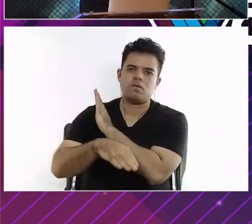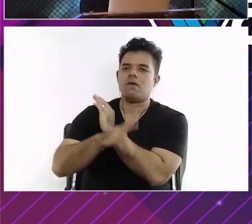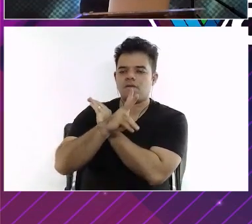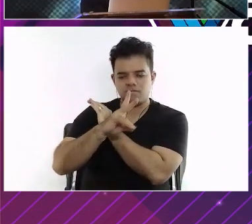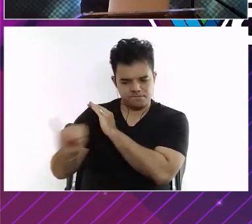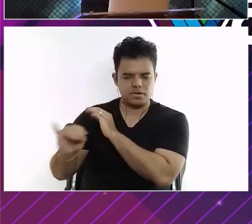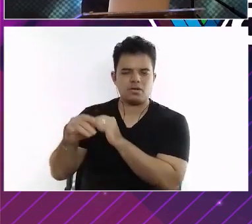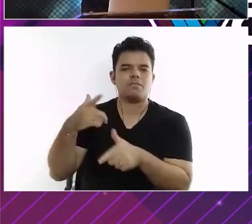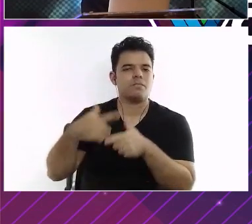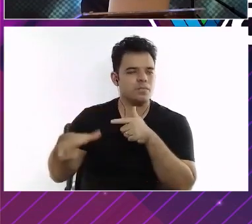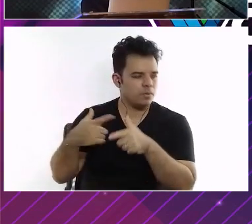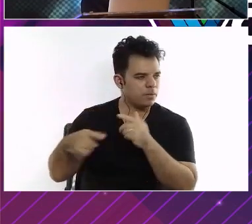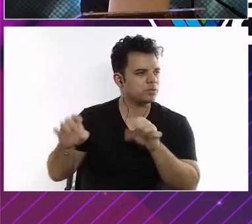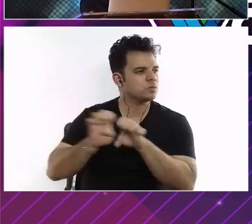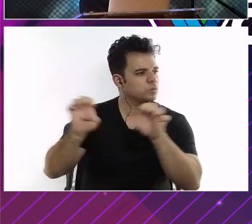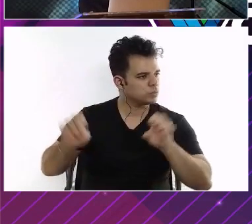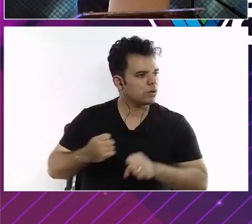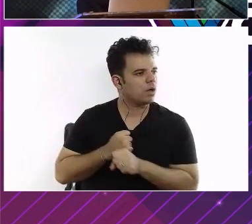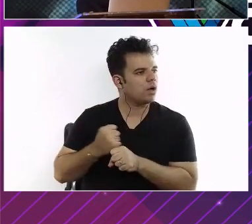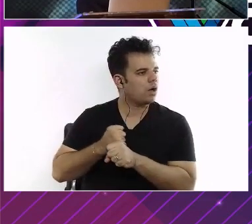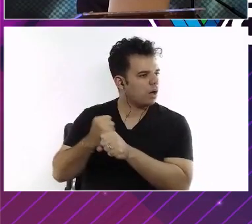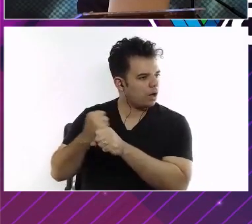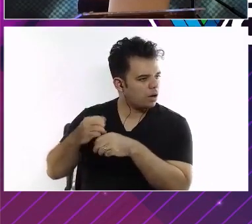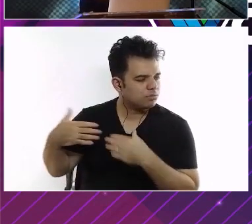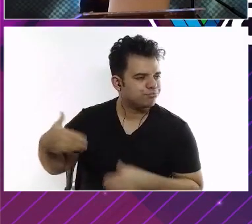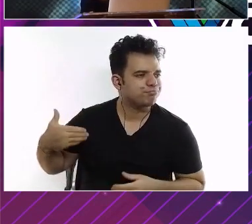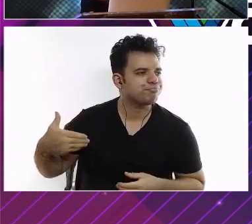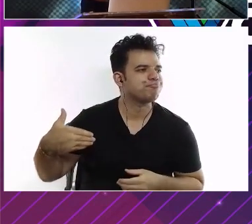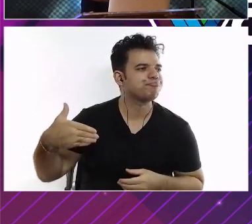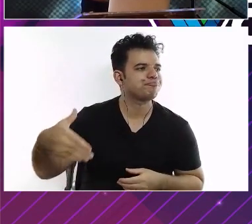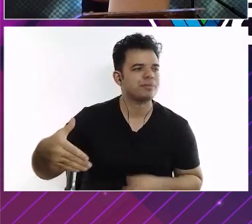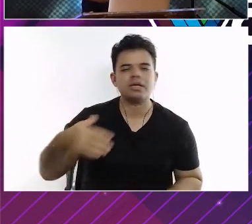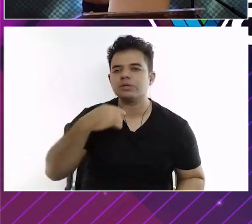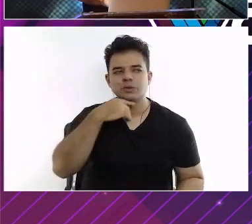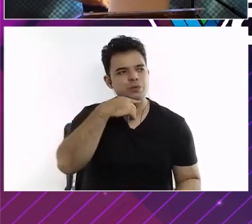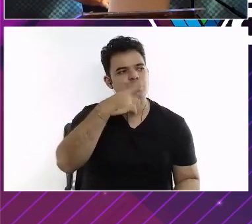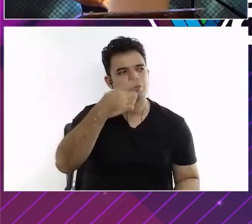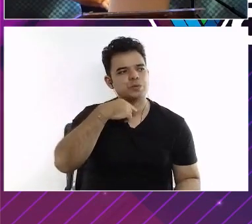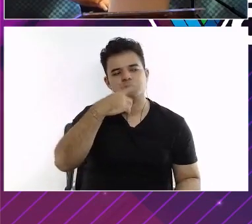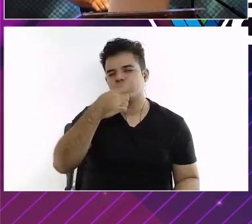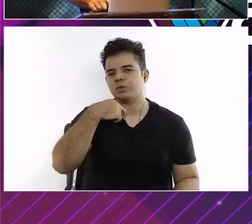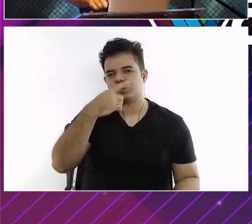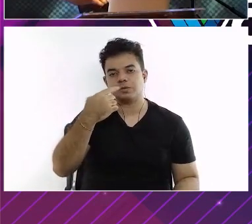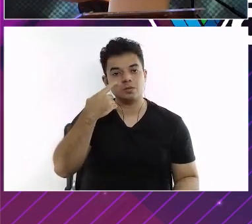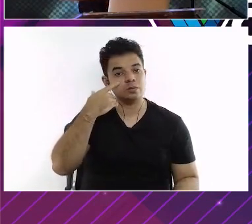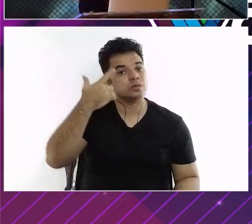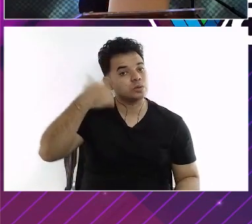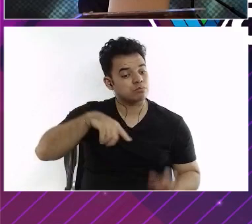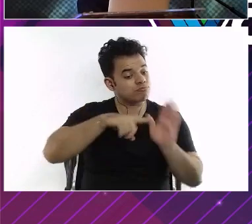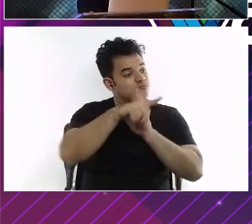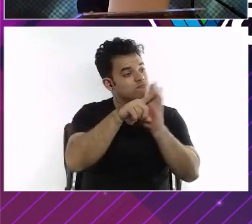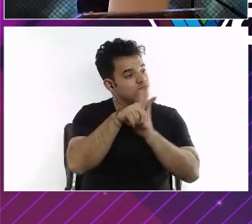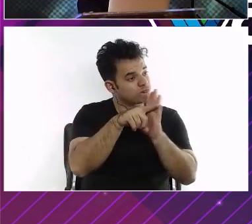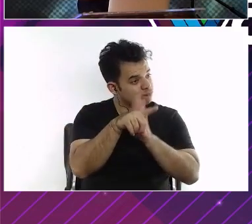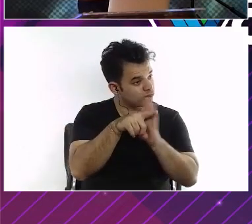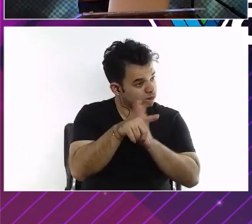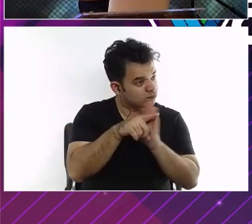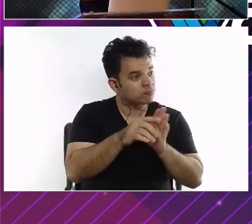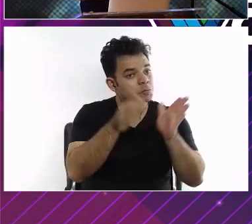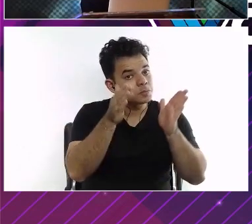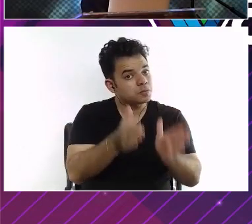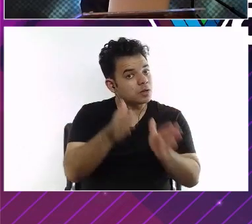problemas estruturais de longo prazo que provavelmente a gente não vai conseguir resolver. Revisões de arquitetura e padrões de design e